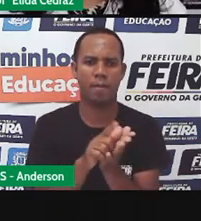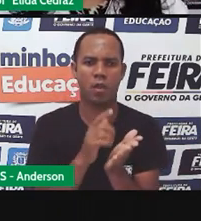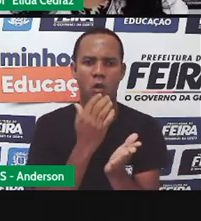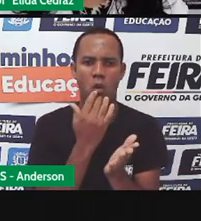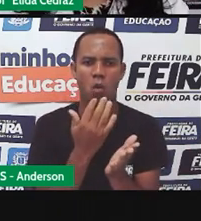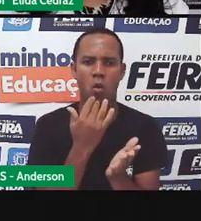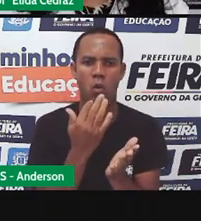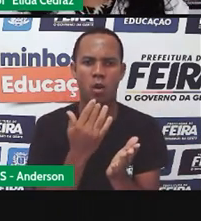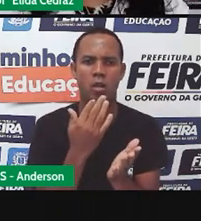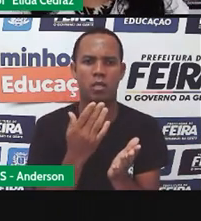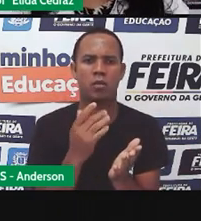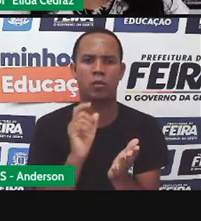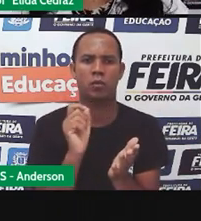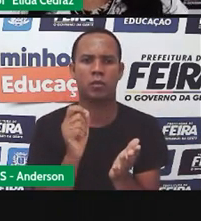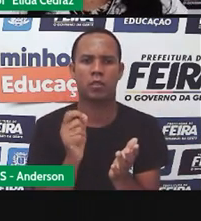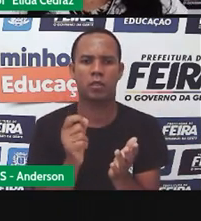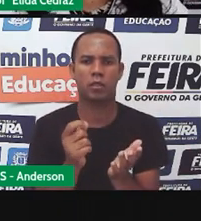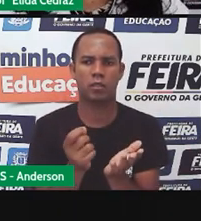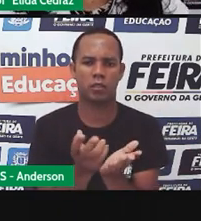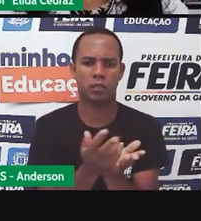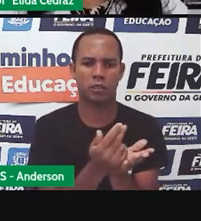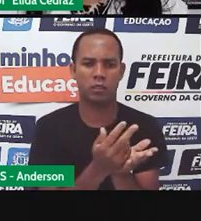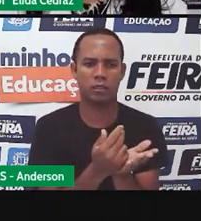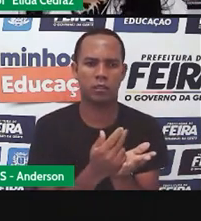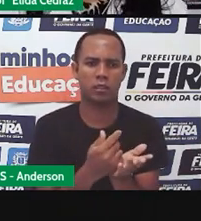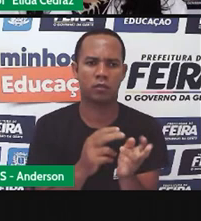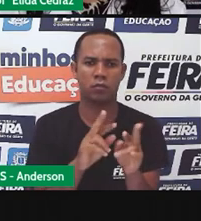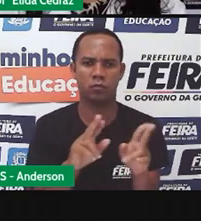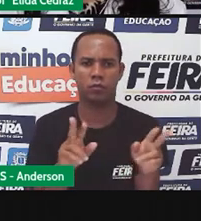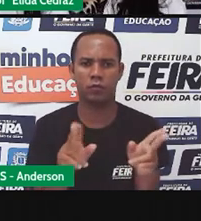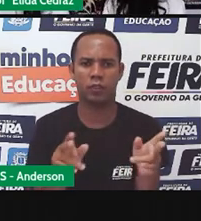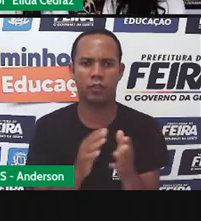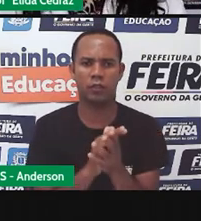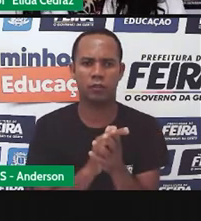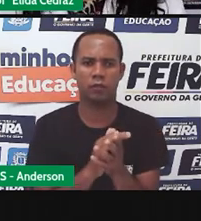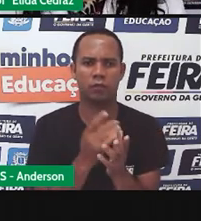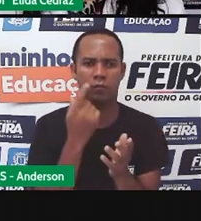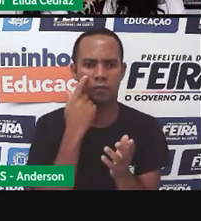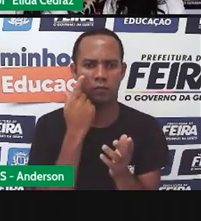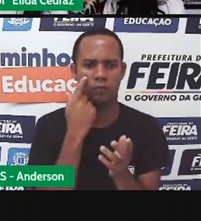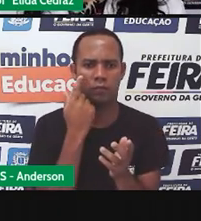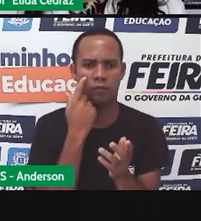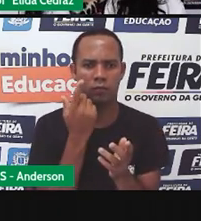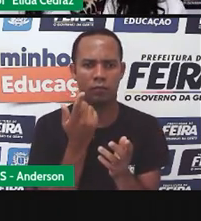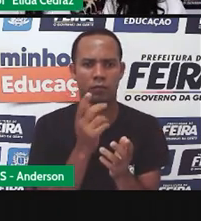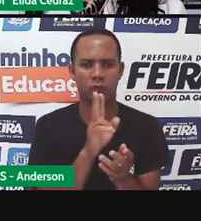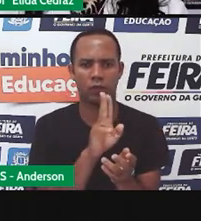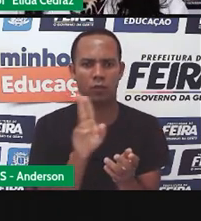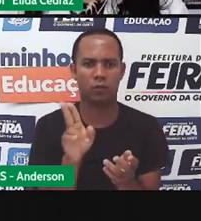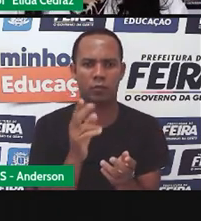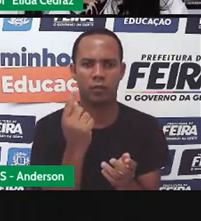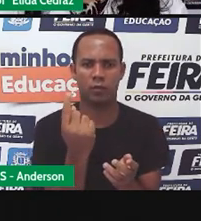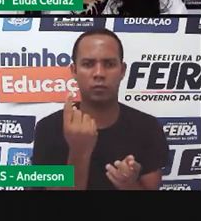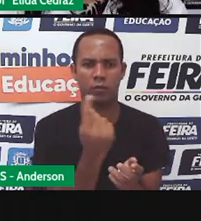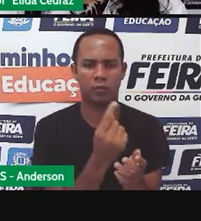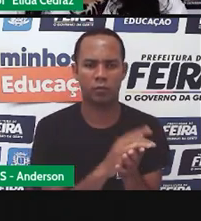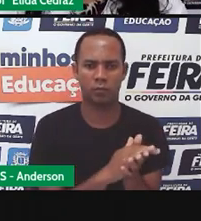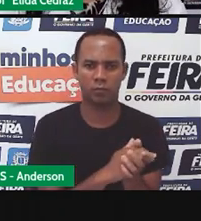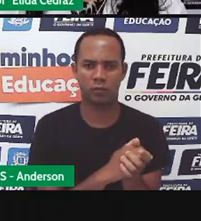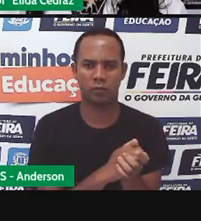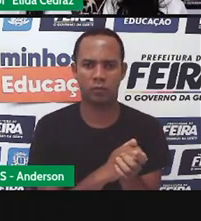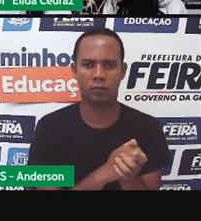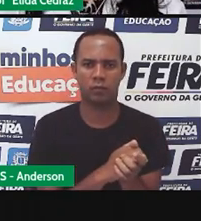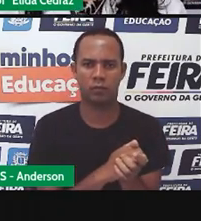colorido em formatos das figuras geométricas planas. Vamos recordar os nomes delas?